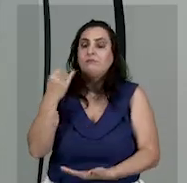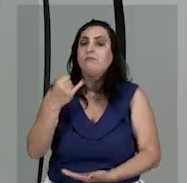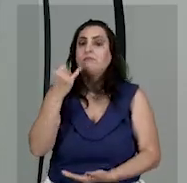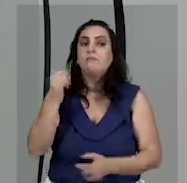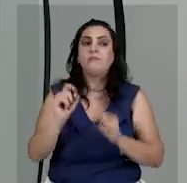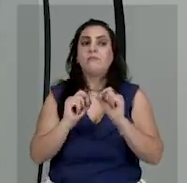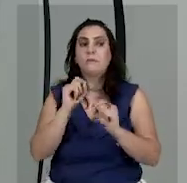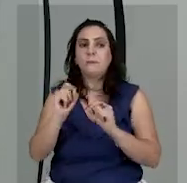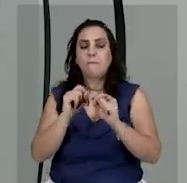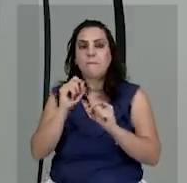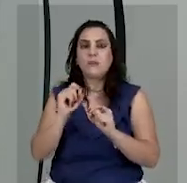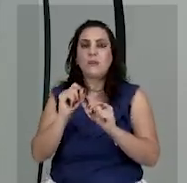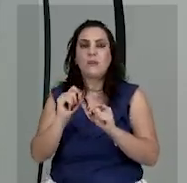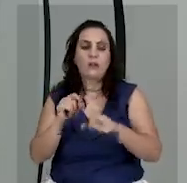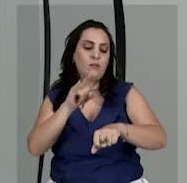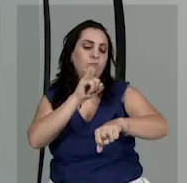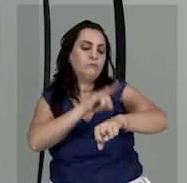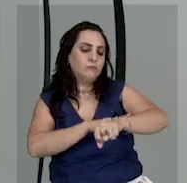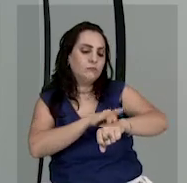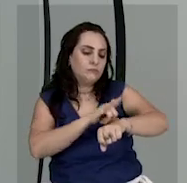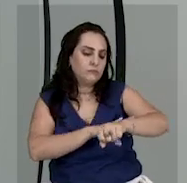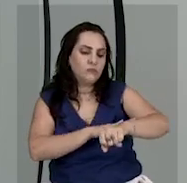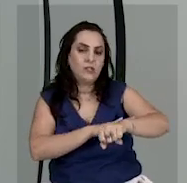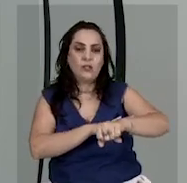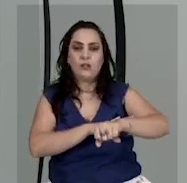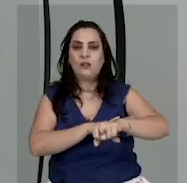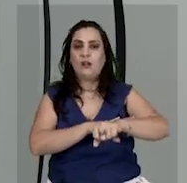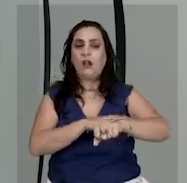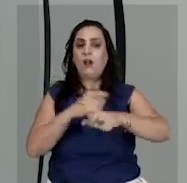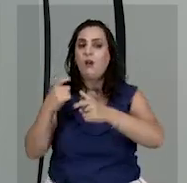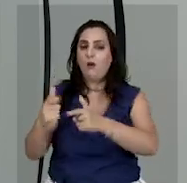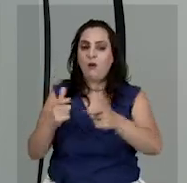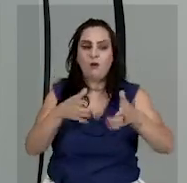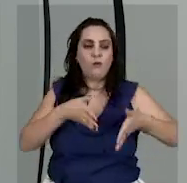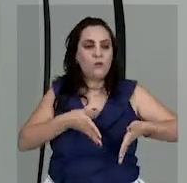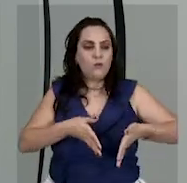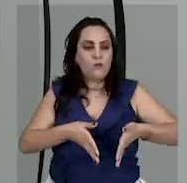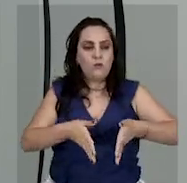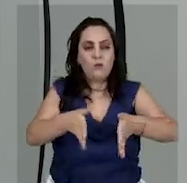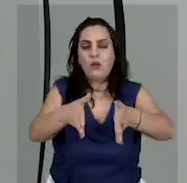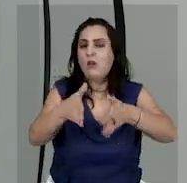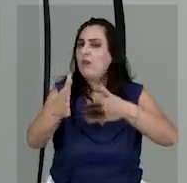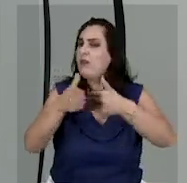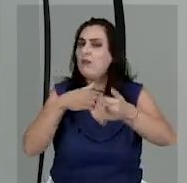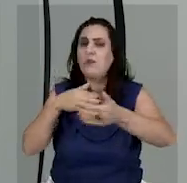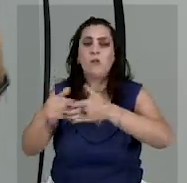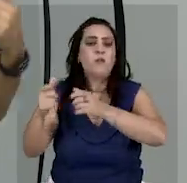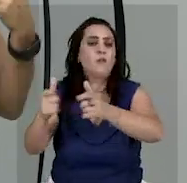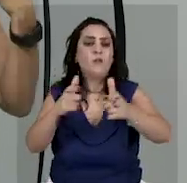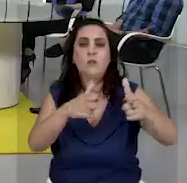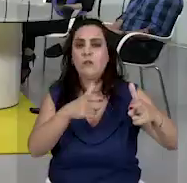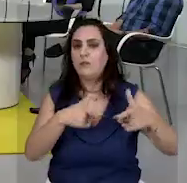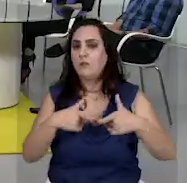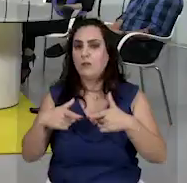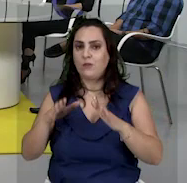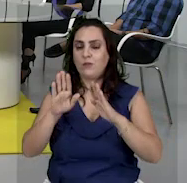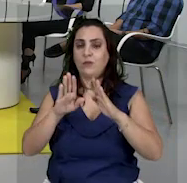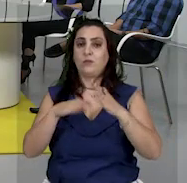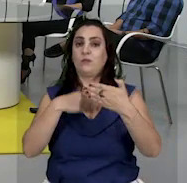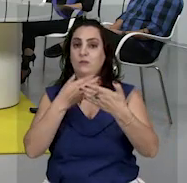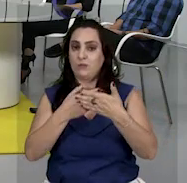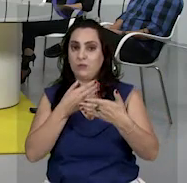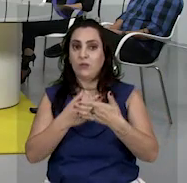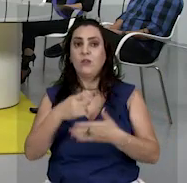escolas, tanto no banheiro, quanto nos corredores, quanto na entrada, tivessem pessoas também que